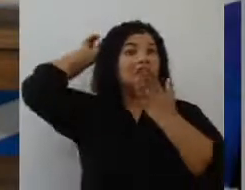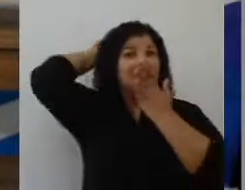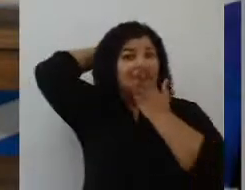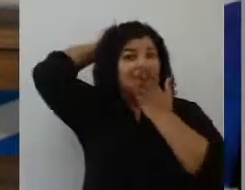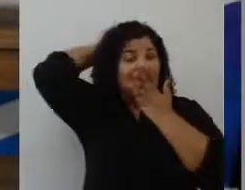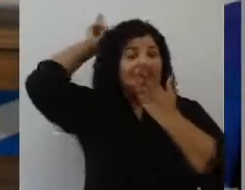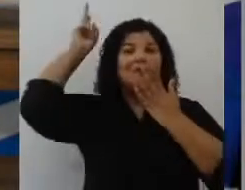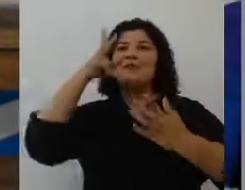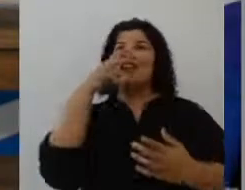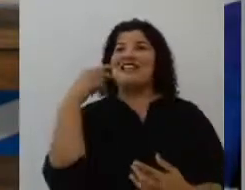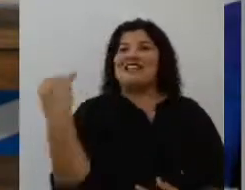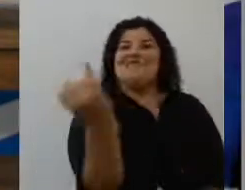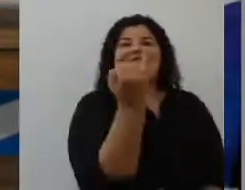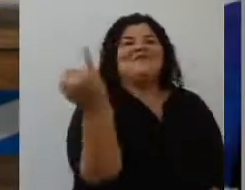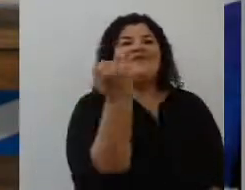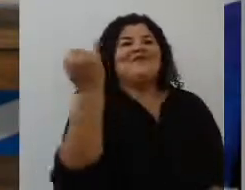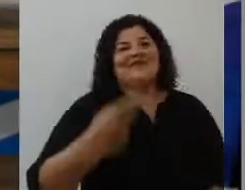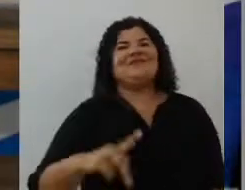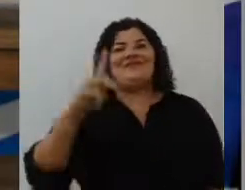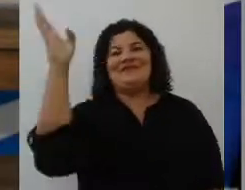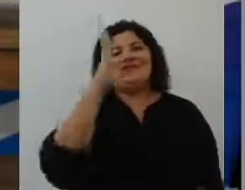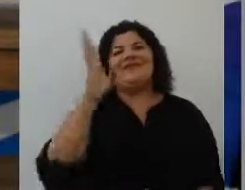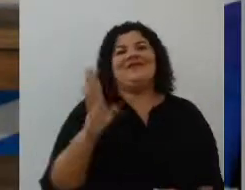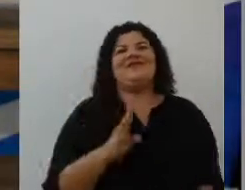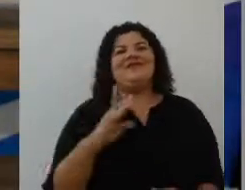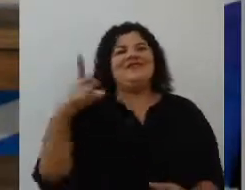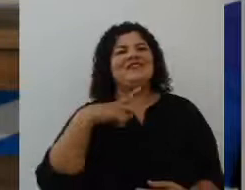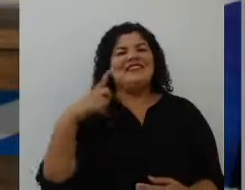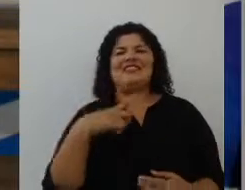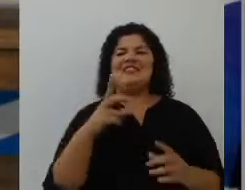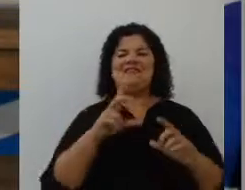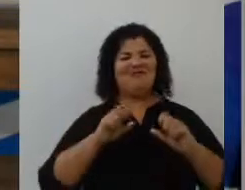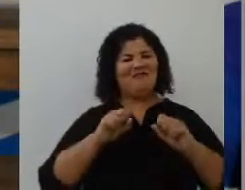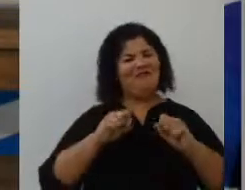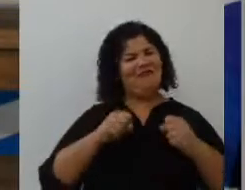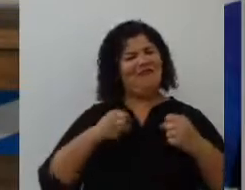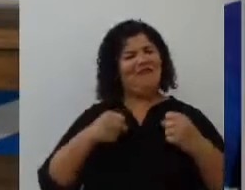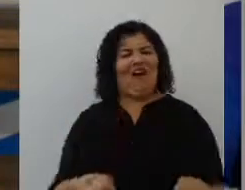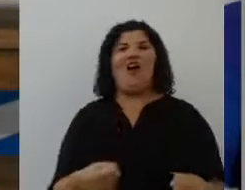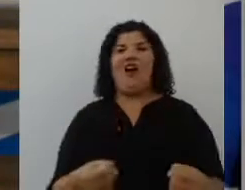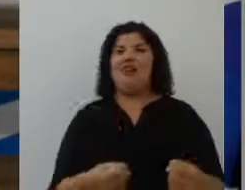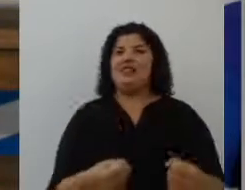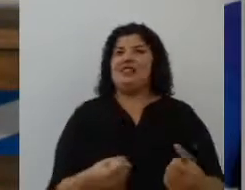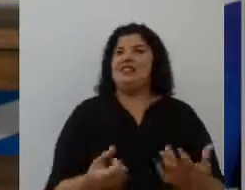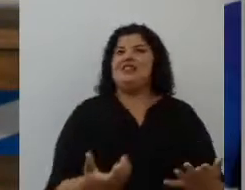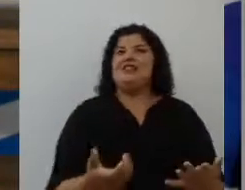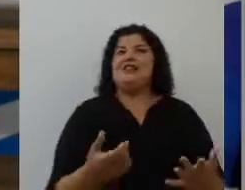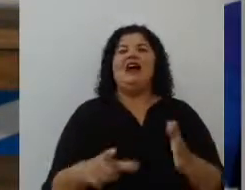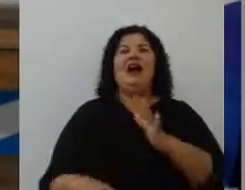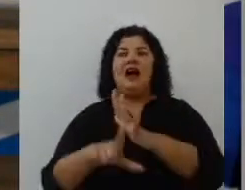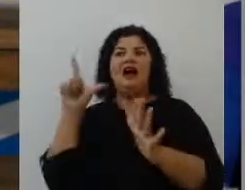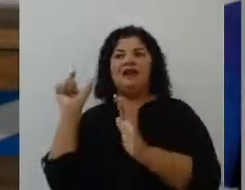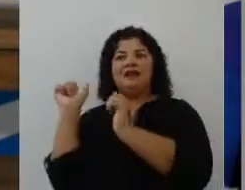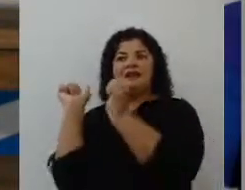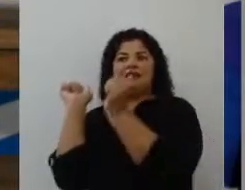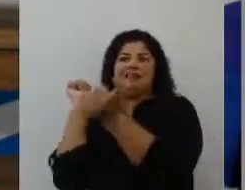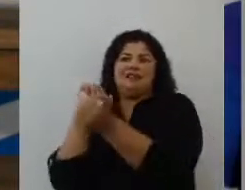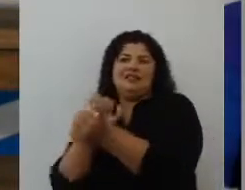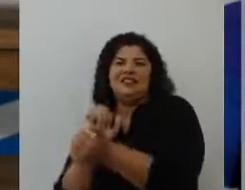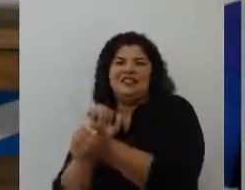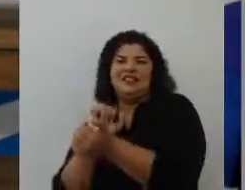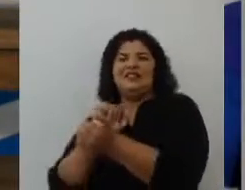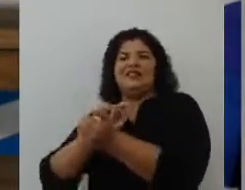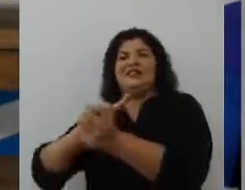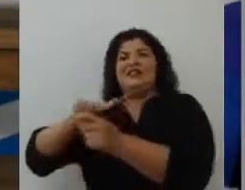herói nacional, a visão do índio enquanto guerreiro, a visão do índio, aquele índio escravizado no período da